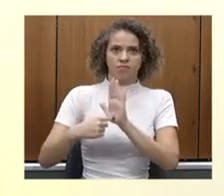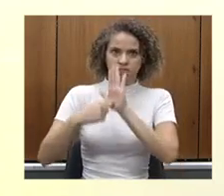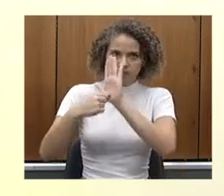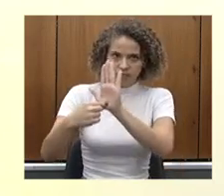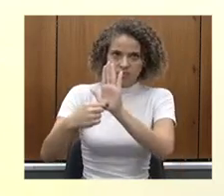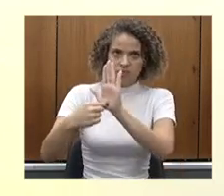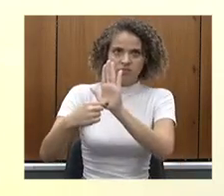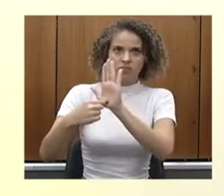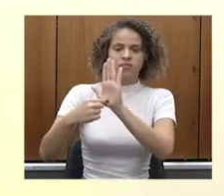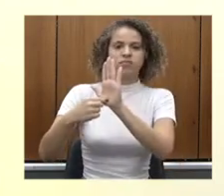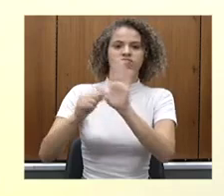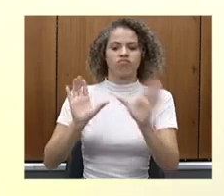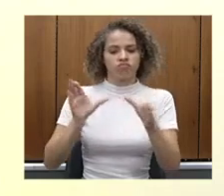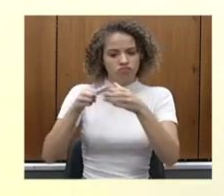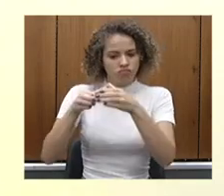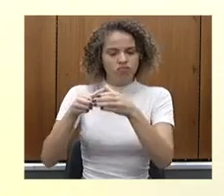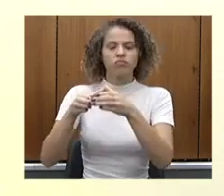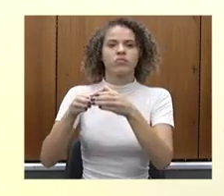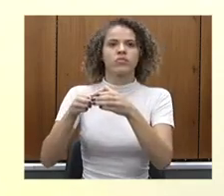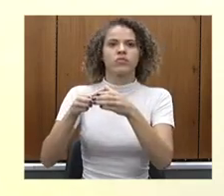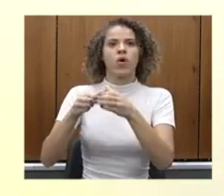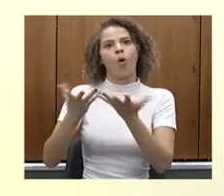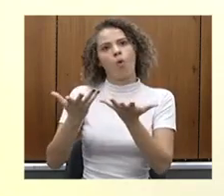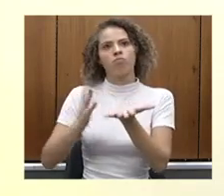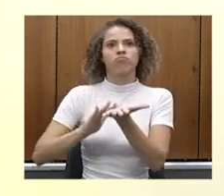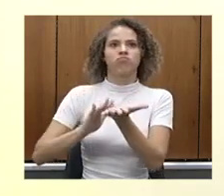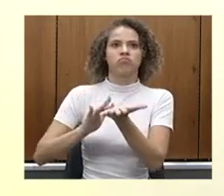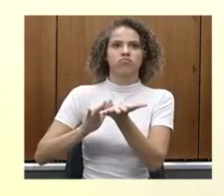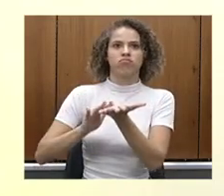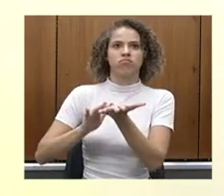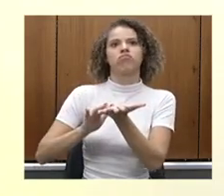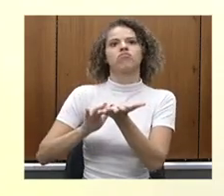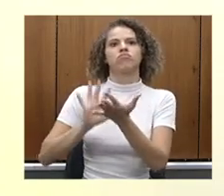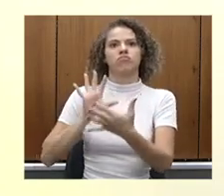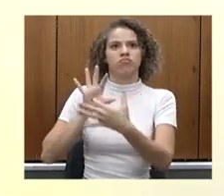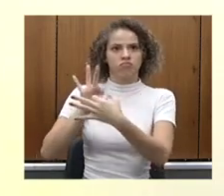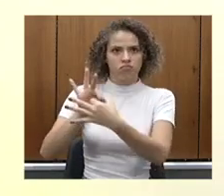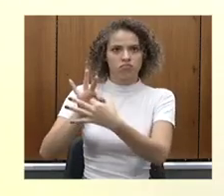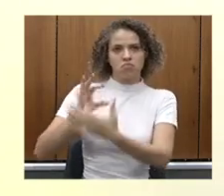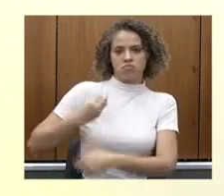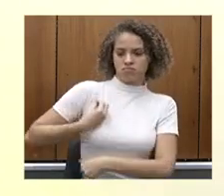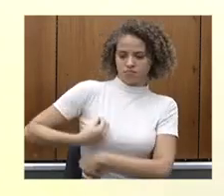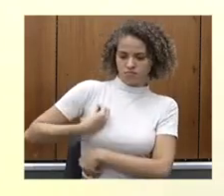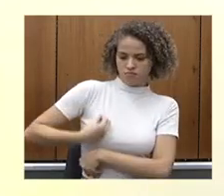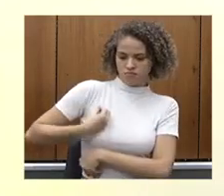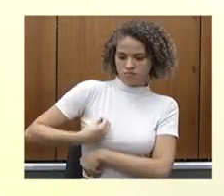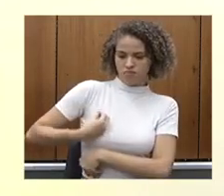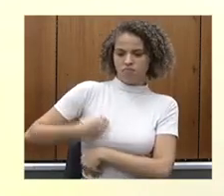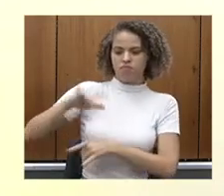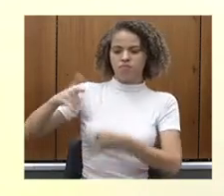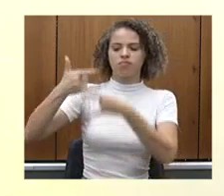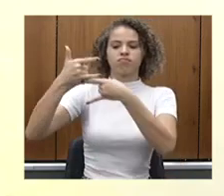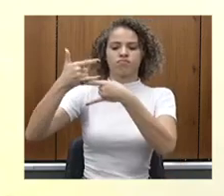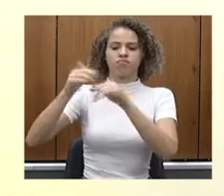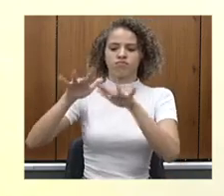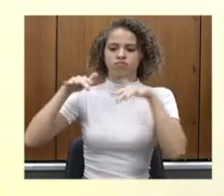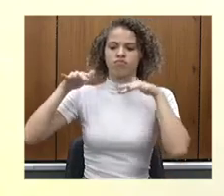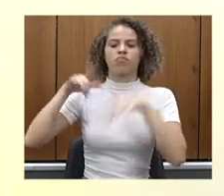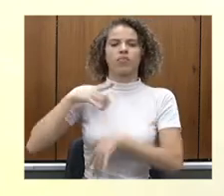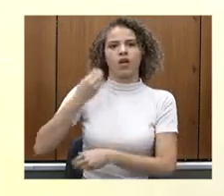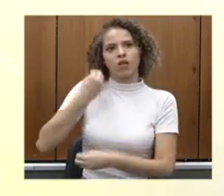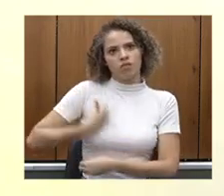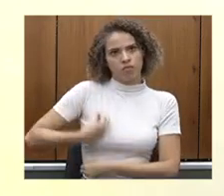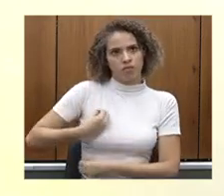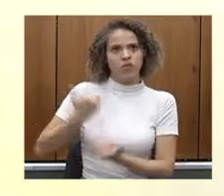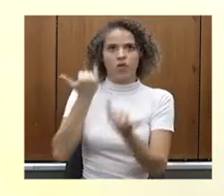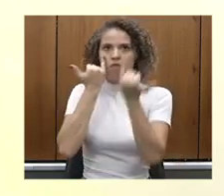da comissão ou pelo chat do Zoom, os que estiverem participando de forma remota, como, por exemplo, o deputado Jean Freire,